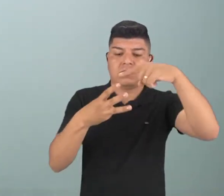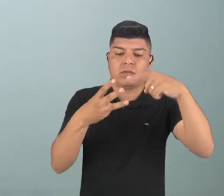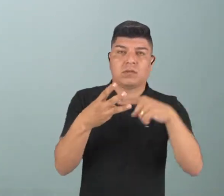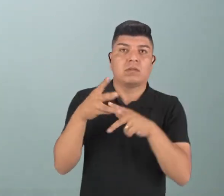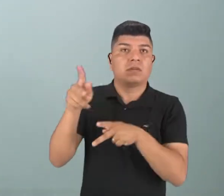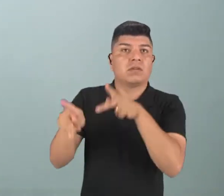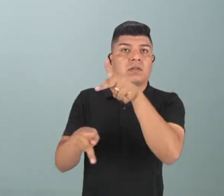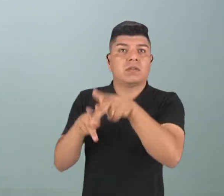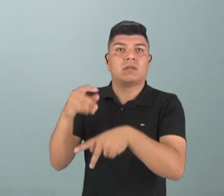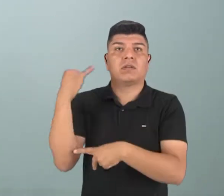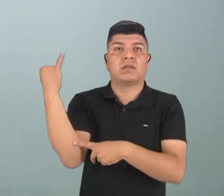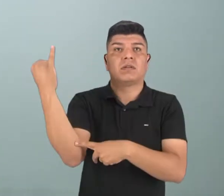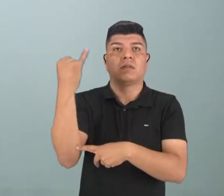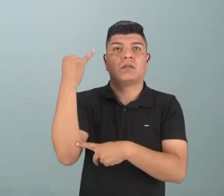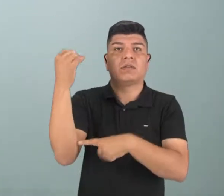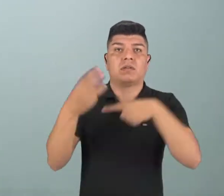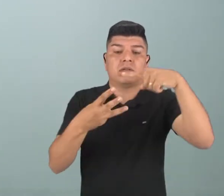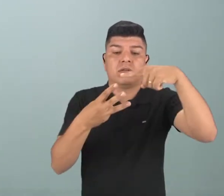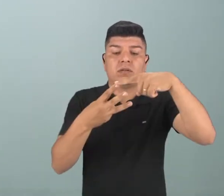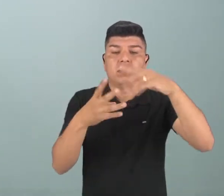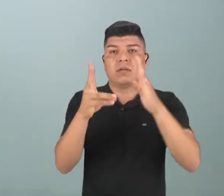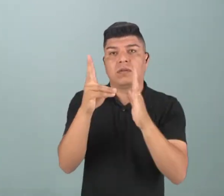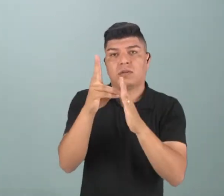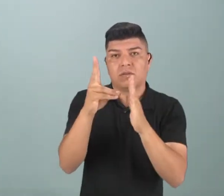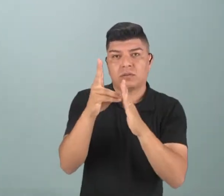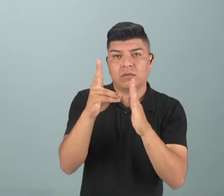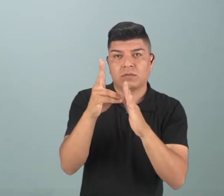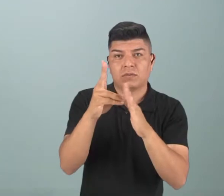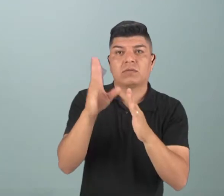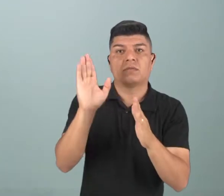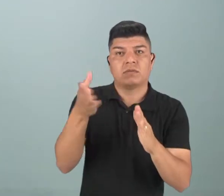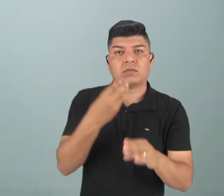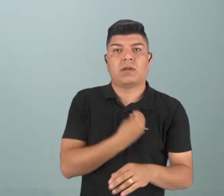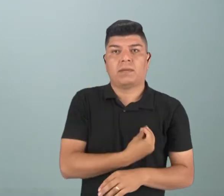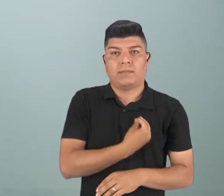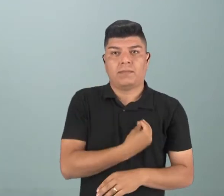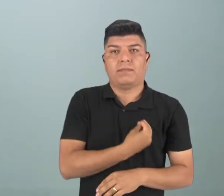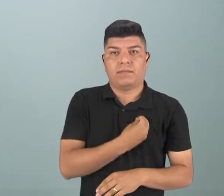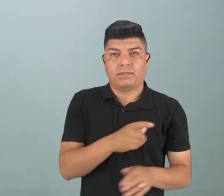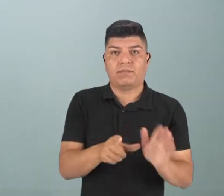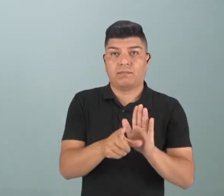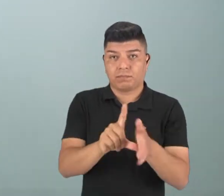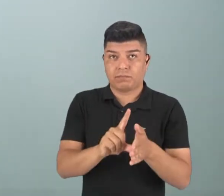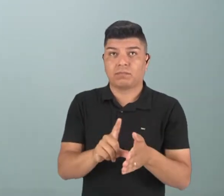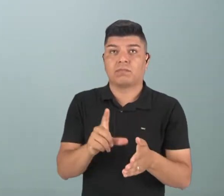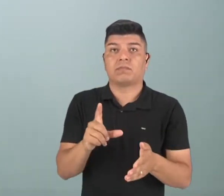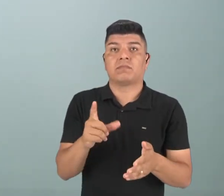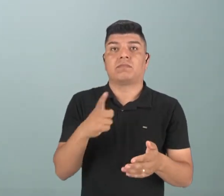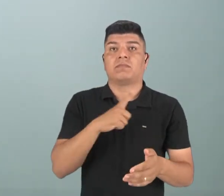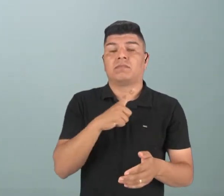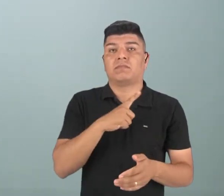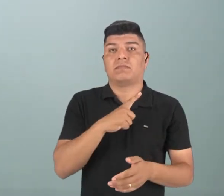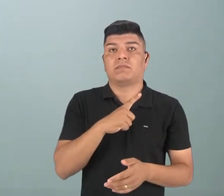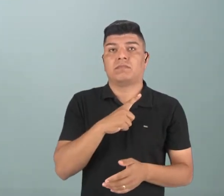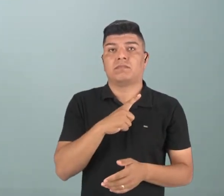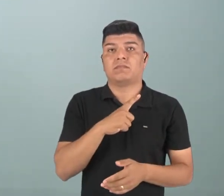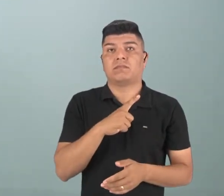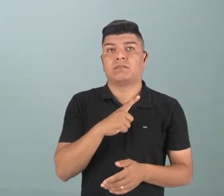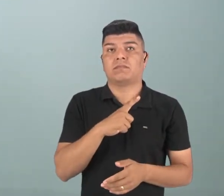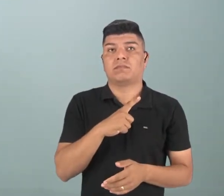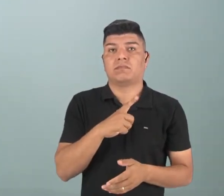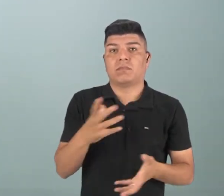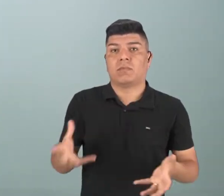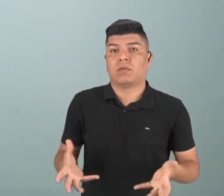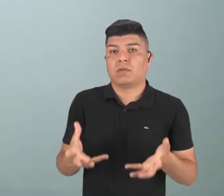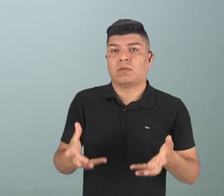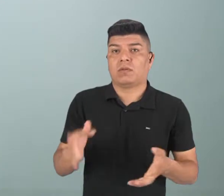muito importantes. Os indígenas que aqui estavam antes da colonização, nós temos também a